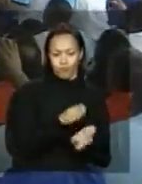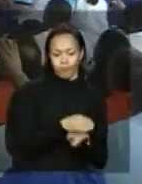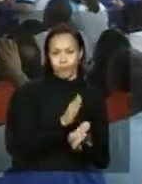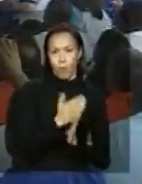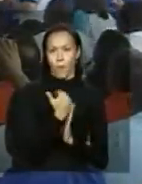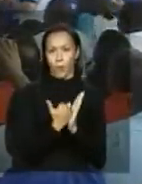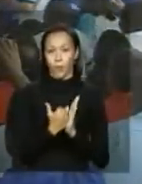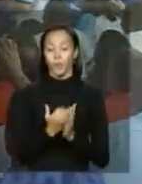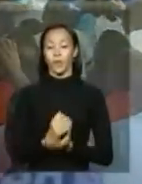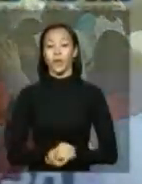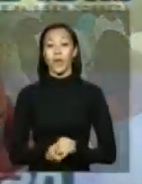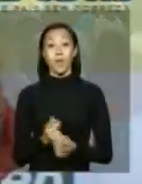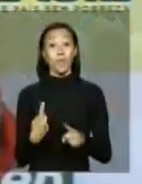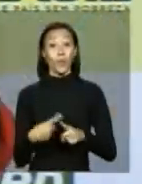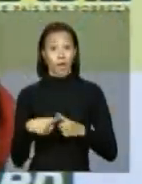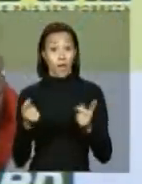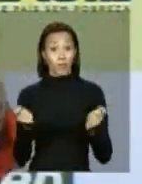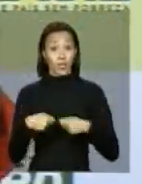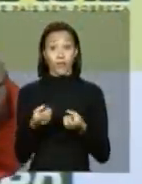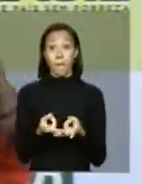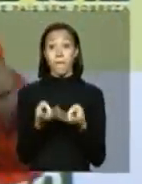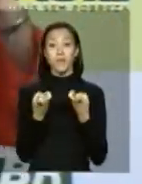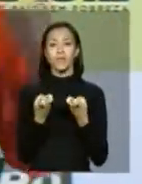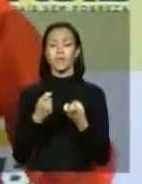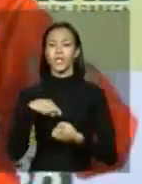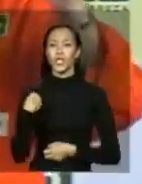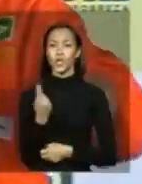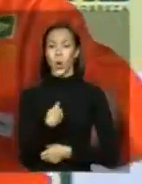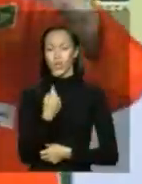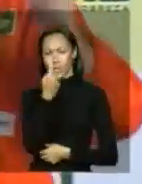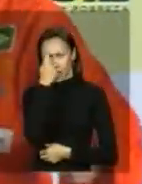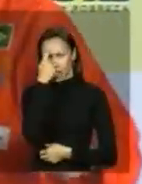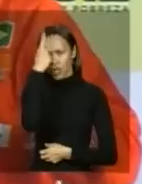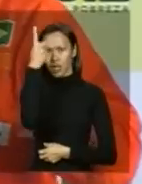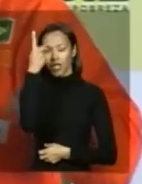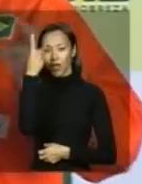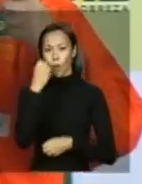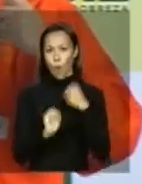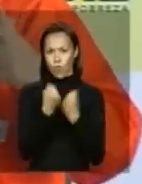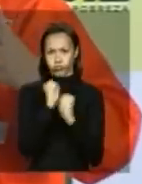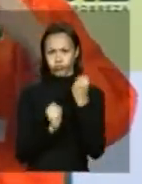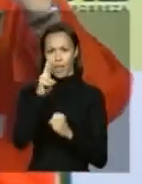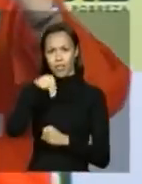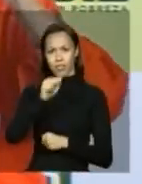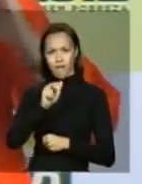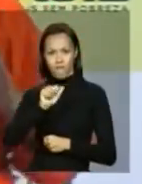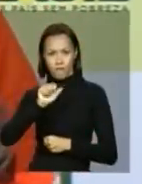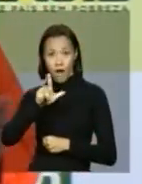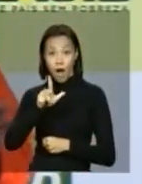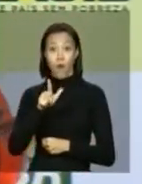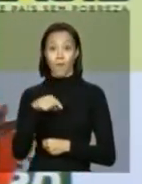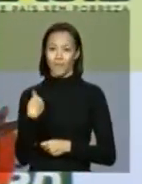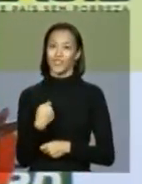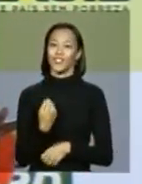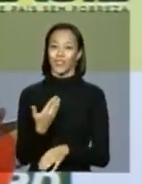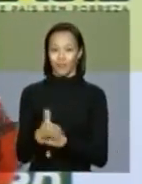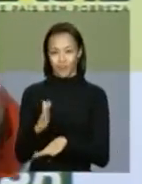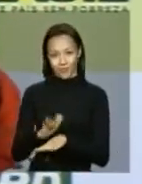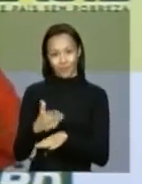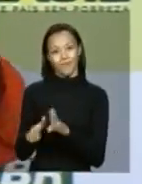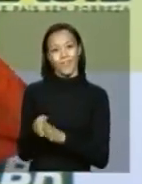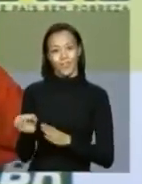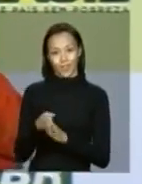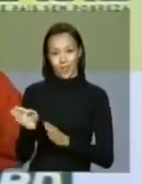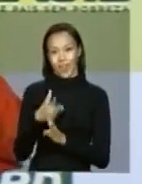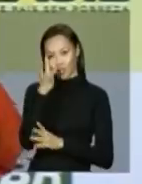Porque é importante perceber que quando a gente cria uma indústria naval, nós temos de capacitar os nossos